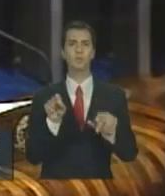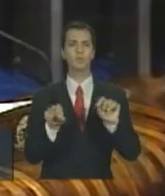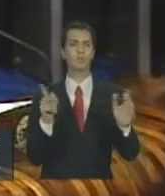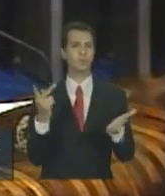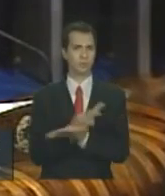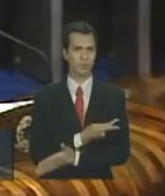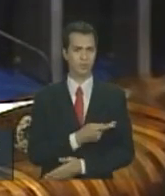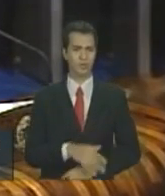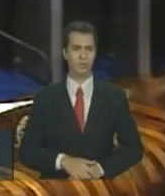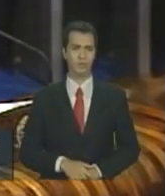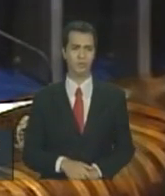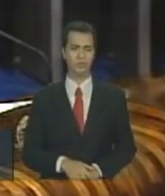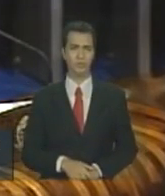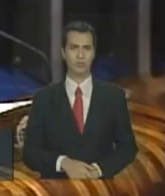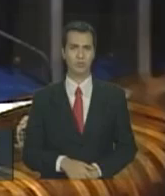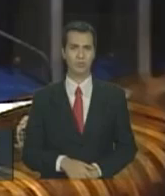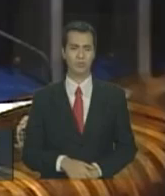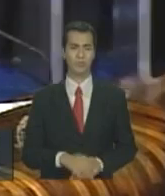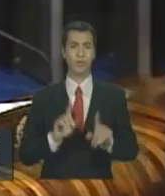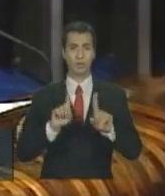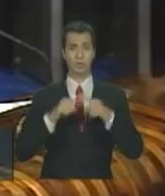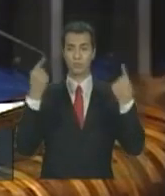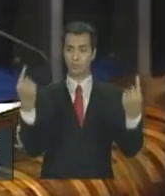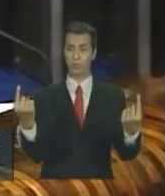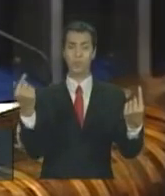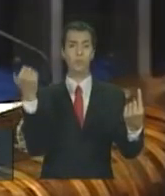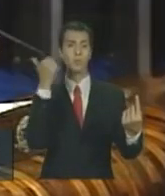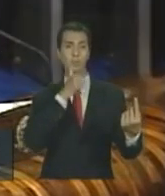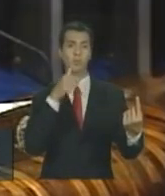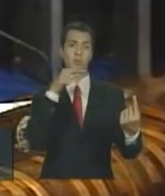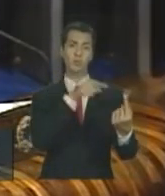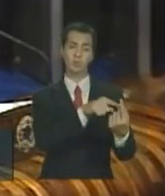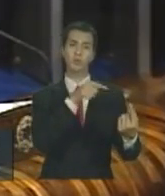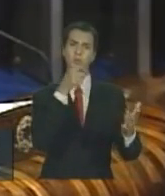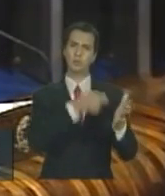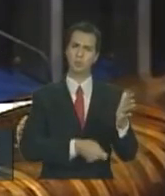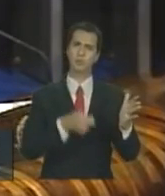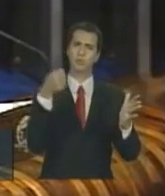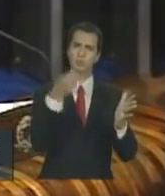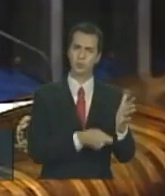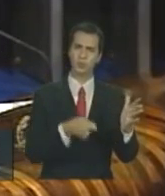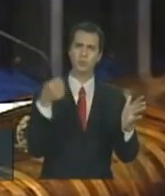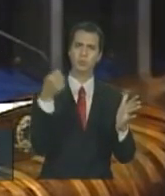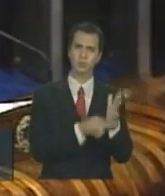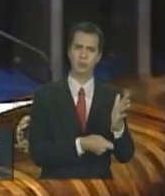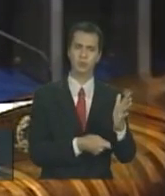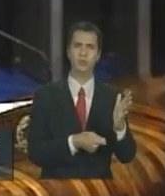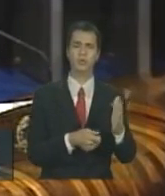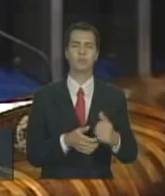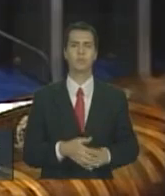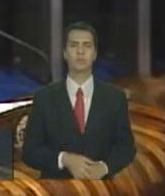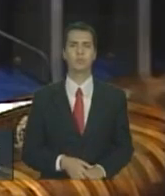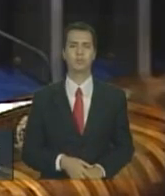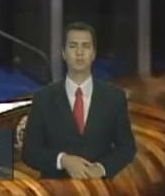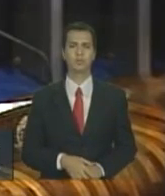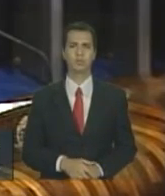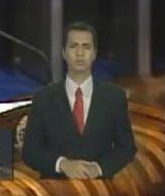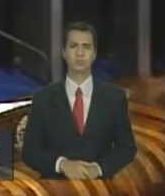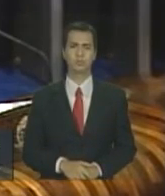essas duas grandes confluências das mulheres lutando para ter seu